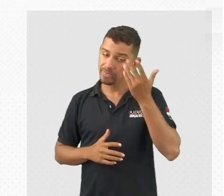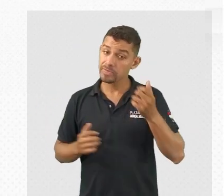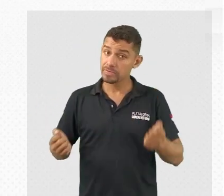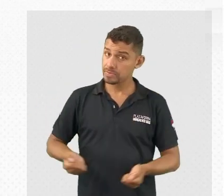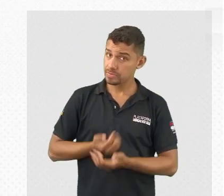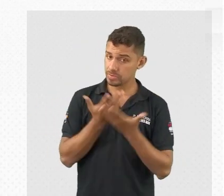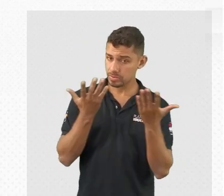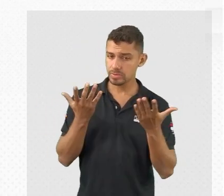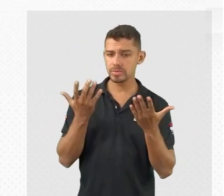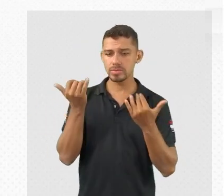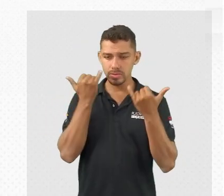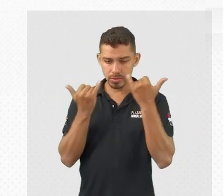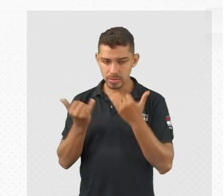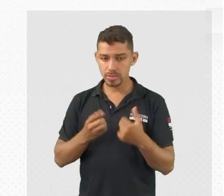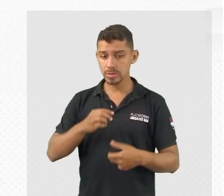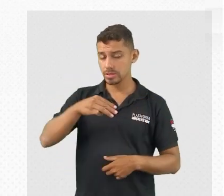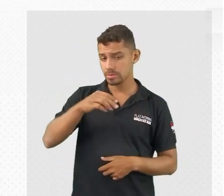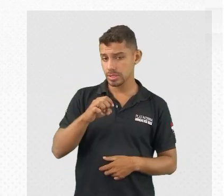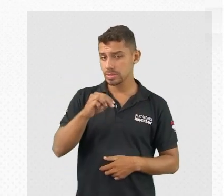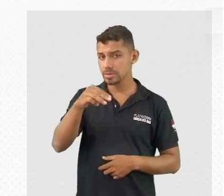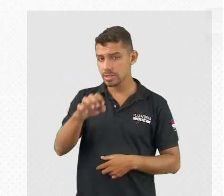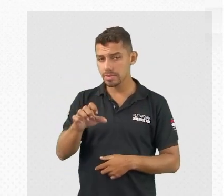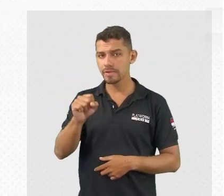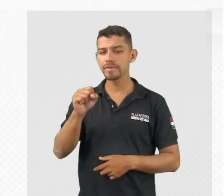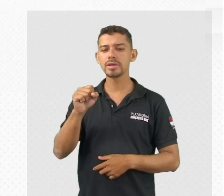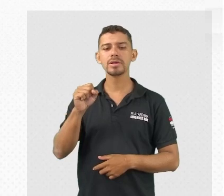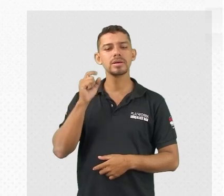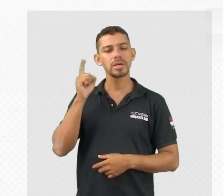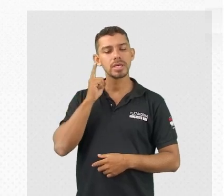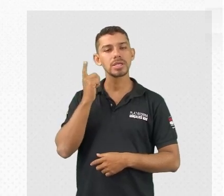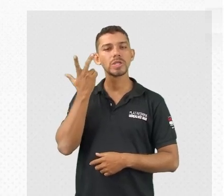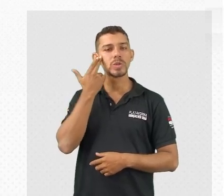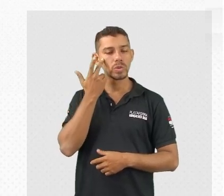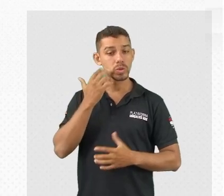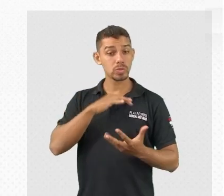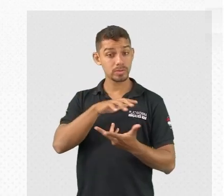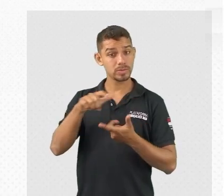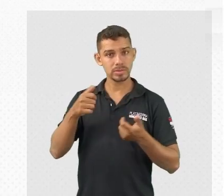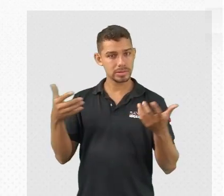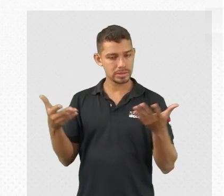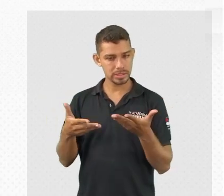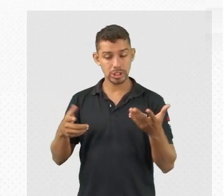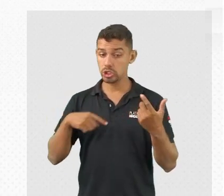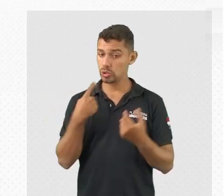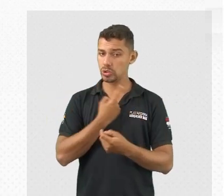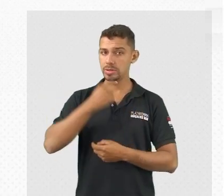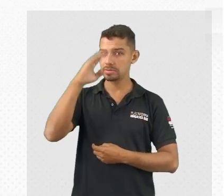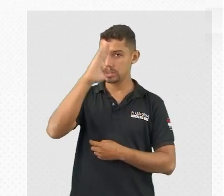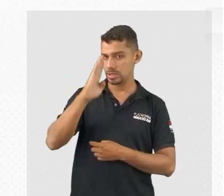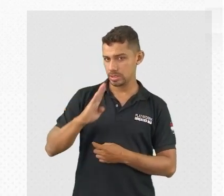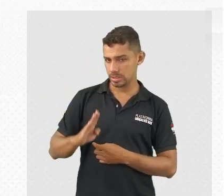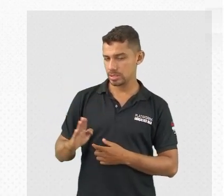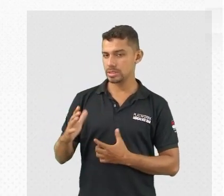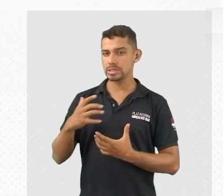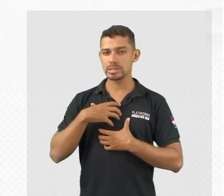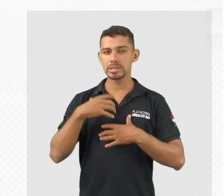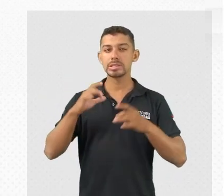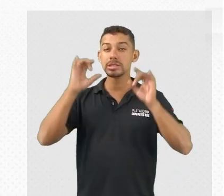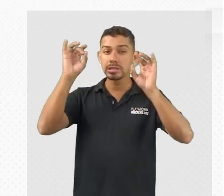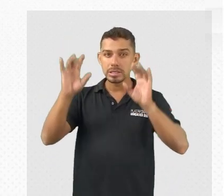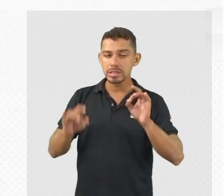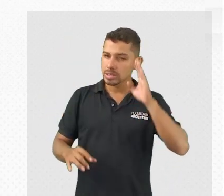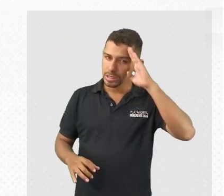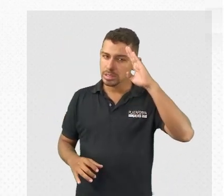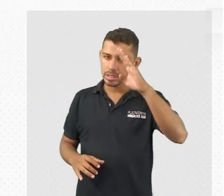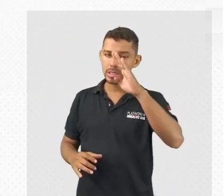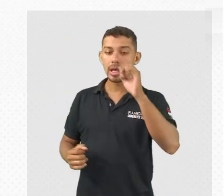de informação memificada, que é muito comum no mundo contemporâneo e que nós, brasileiros e brasileiras, somos especialistas